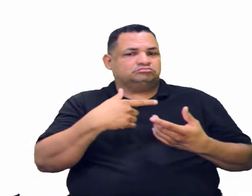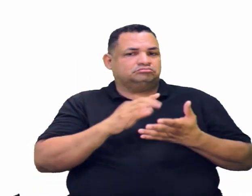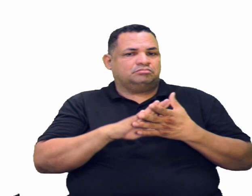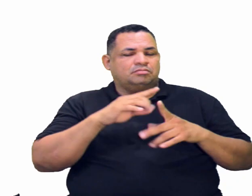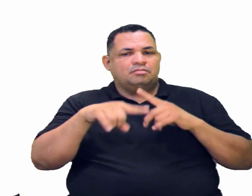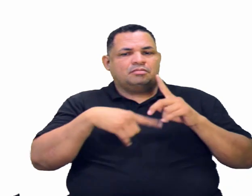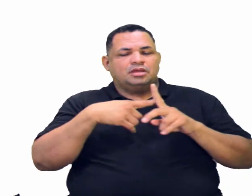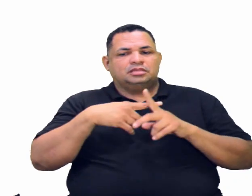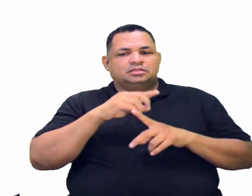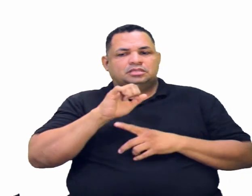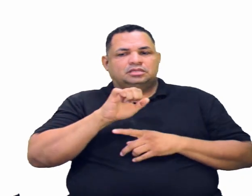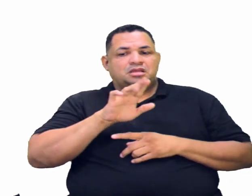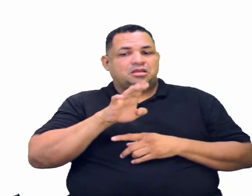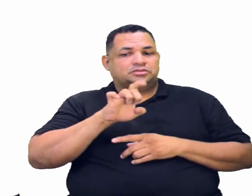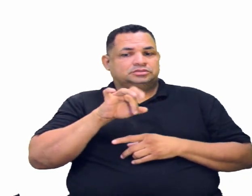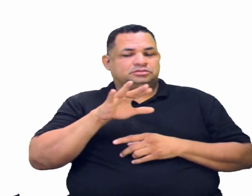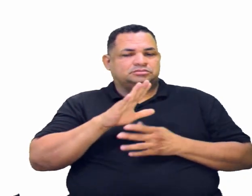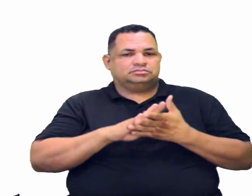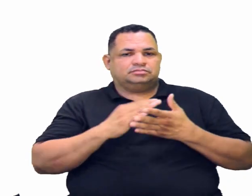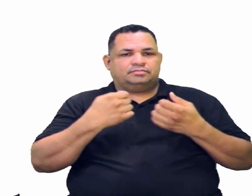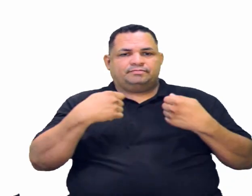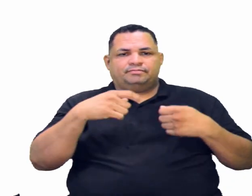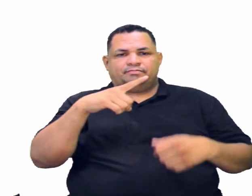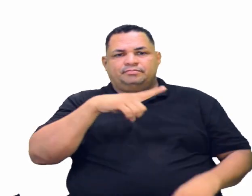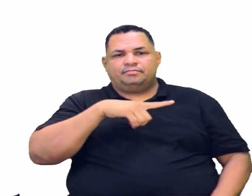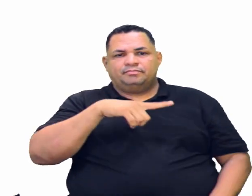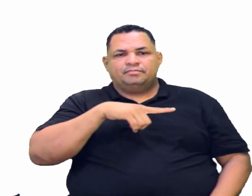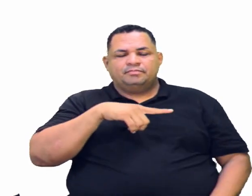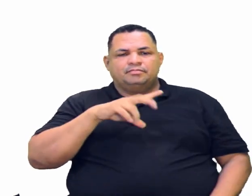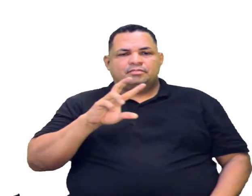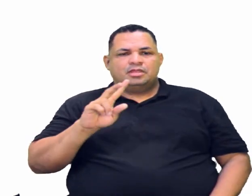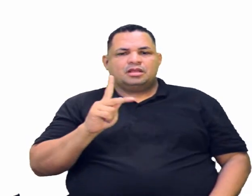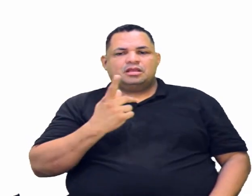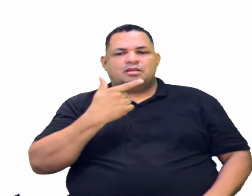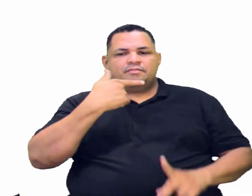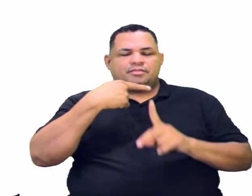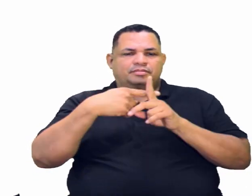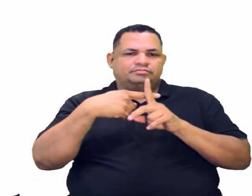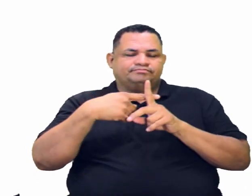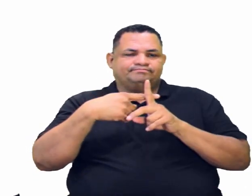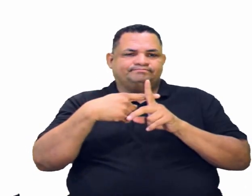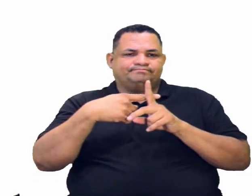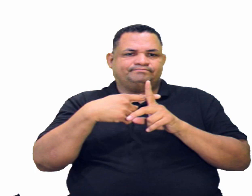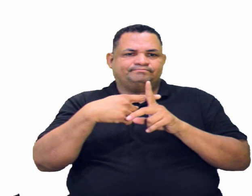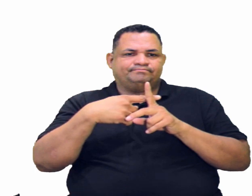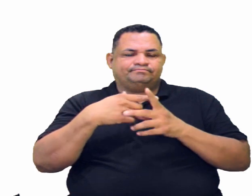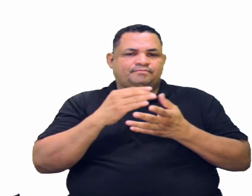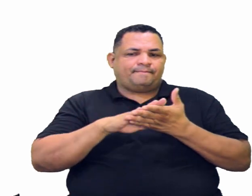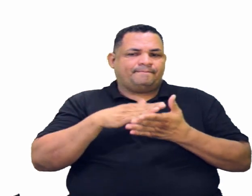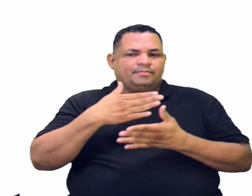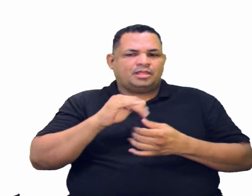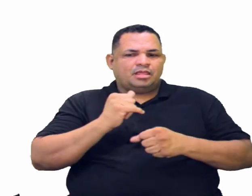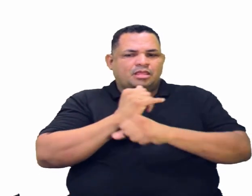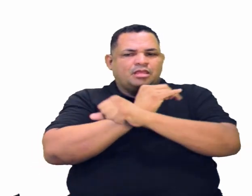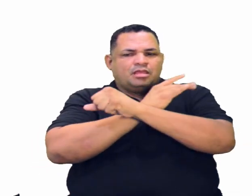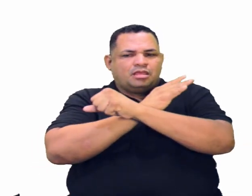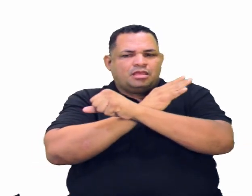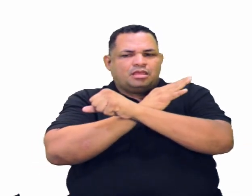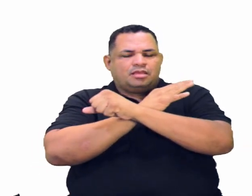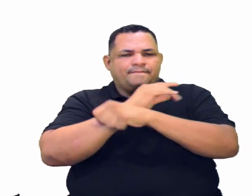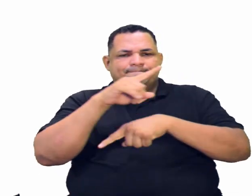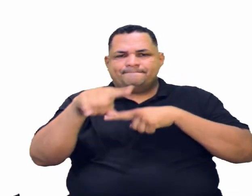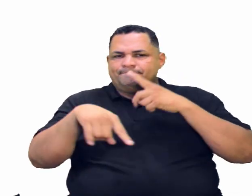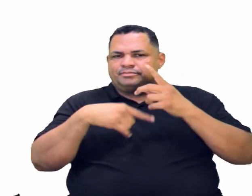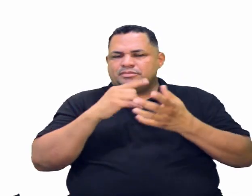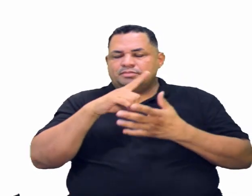vai ocorrer com tanta facilidade. Eu preciso ter essa reação ocorrendo em meio ácido. Esse H+ aqui